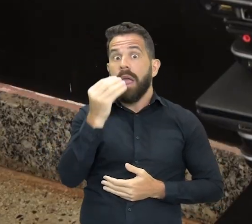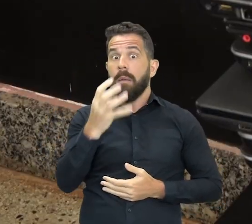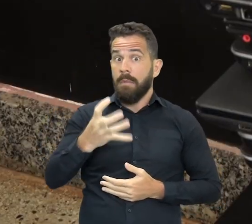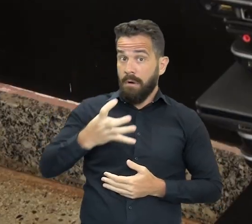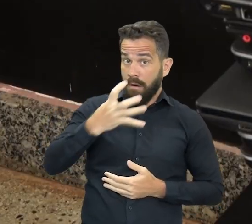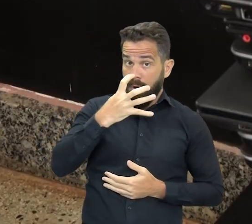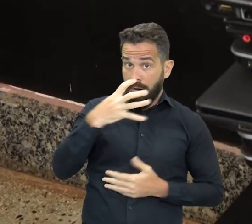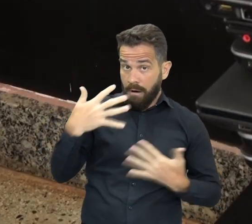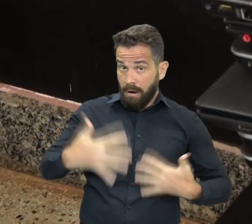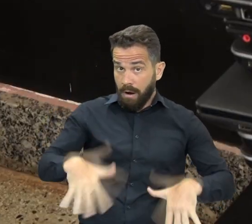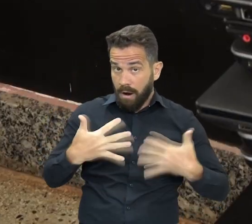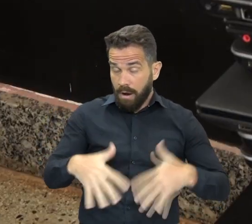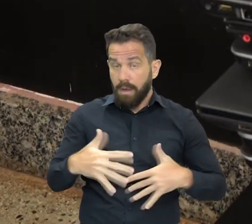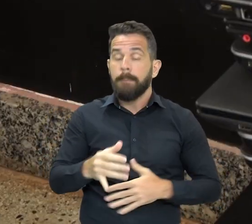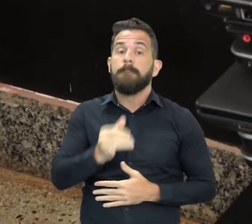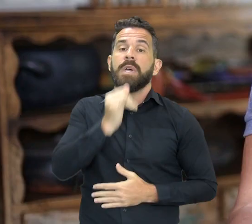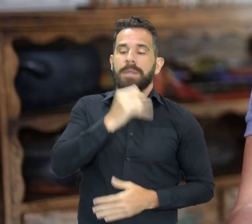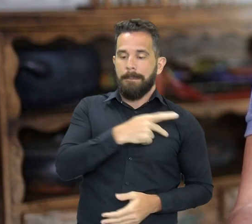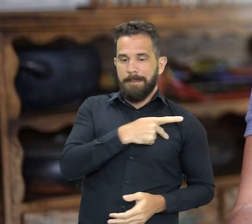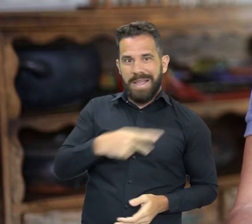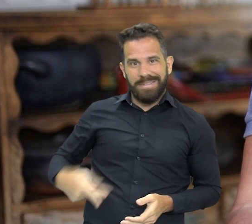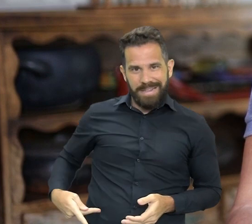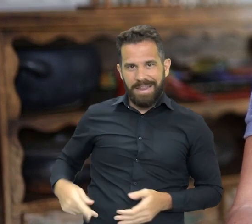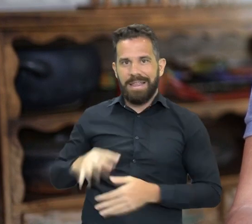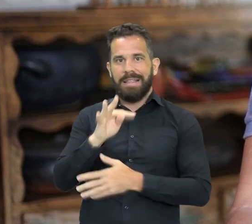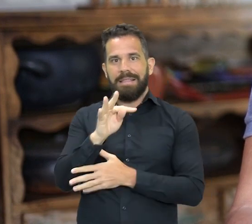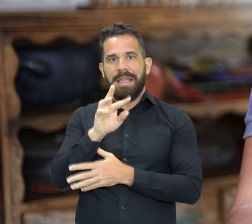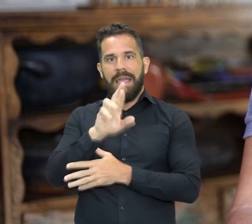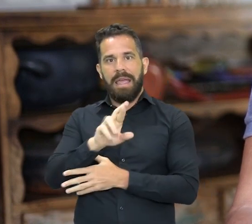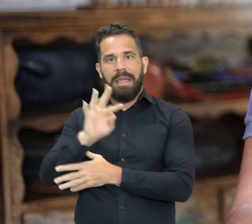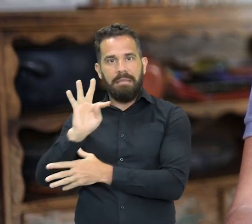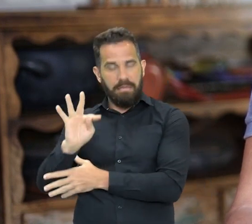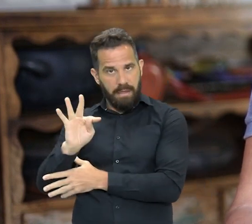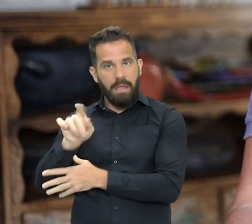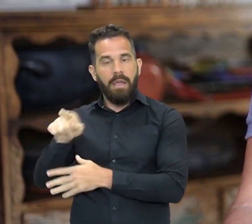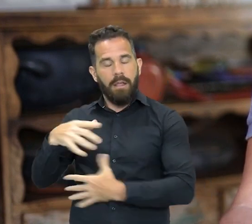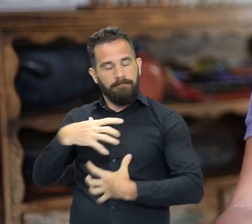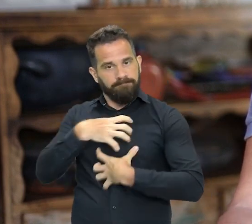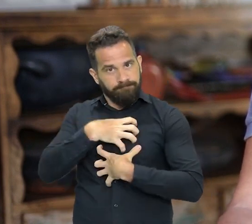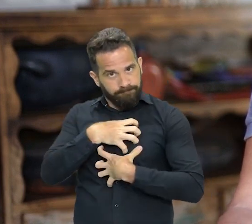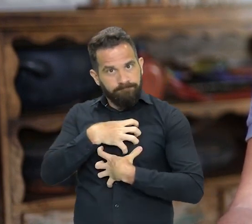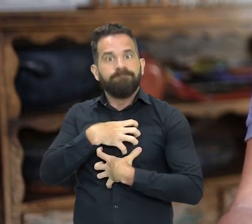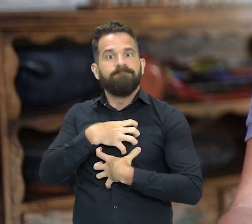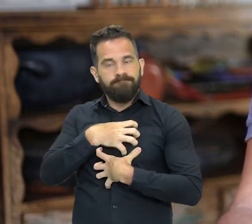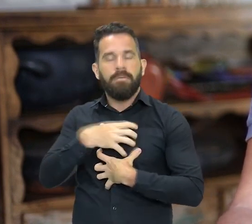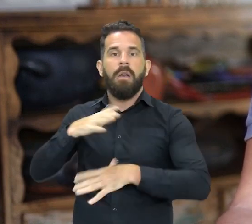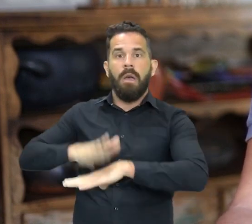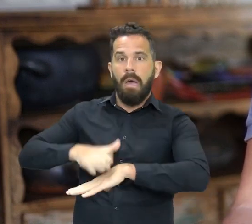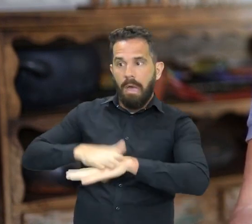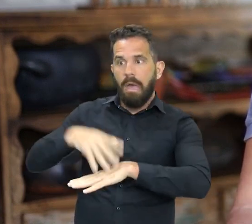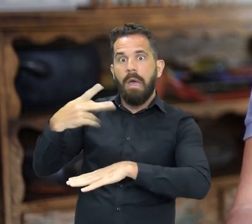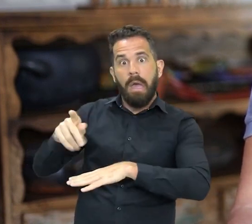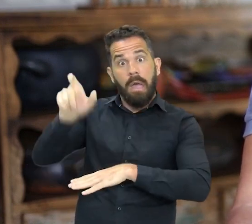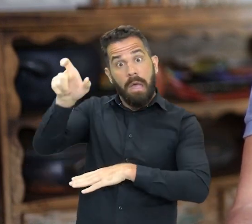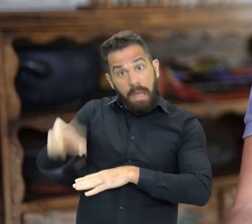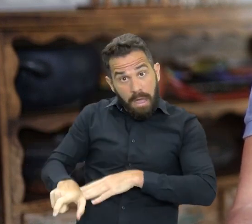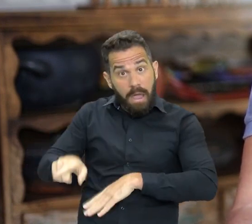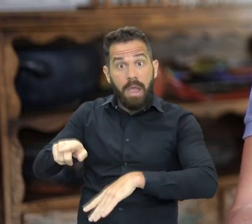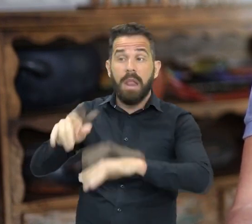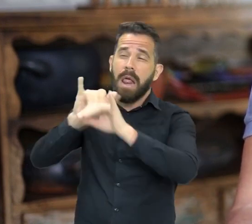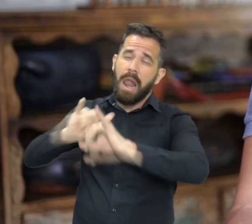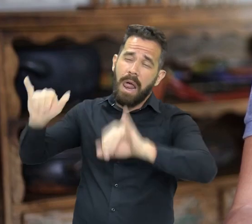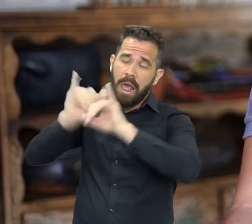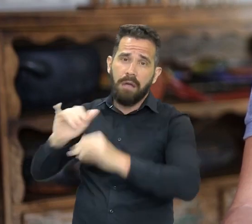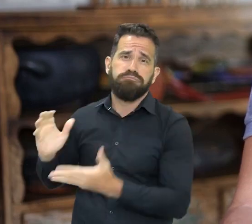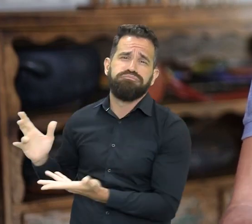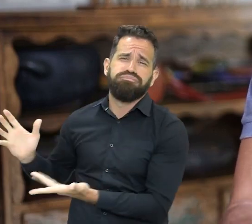casos impressionantes, né? Por exemplo, o presidente do Tribunal Regional do Trabalho, sensibilizado,